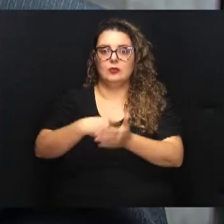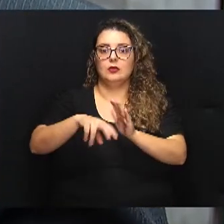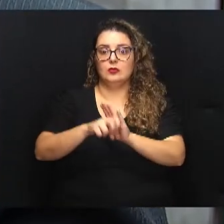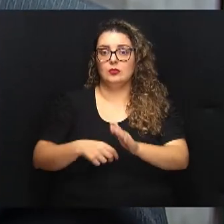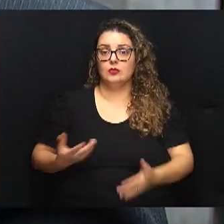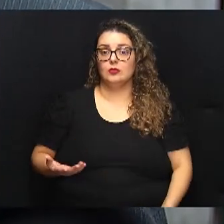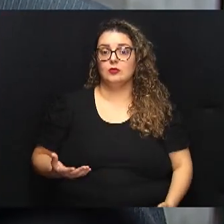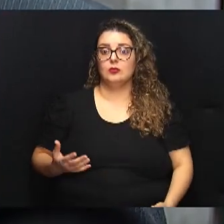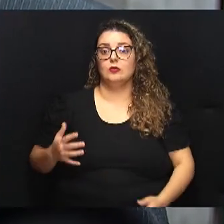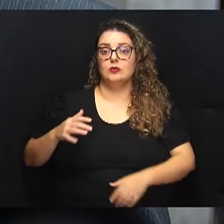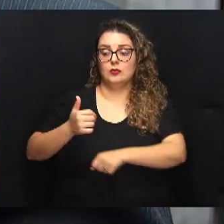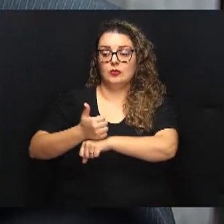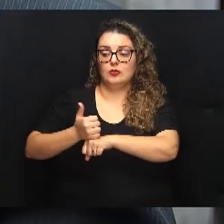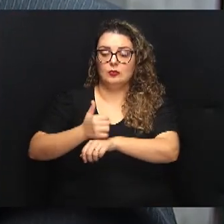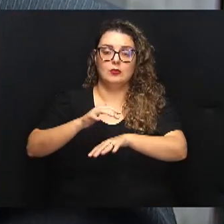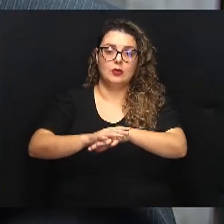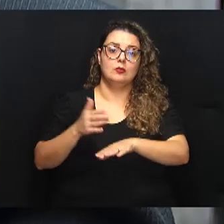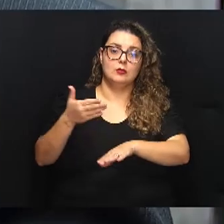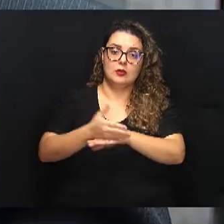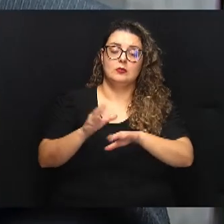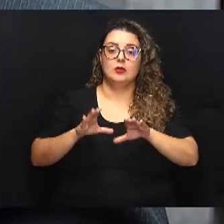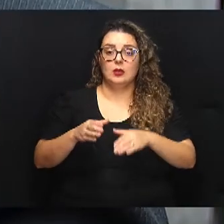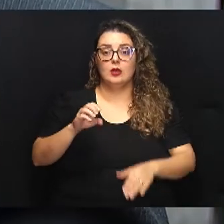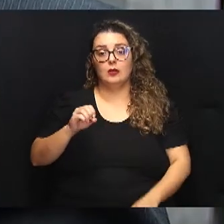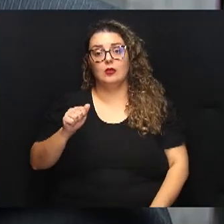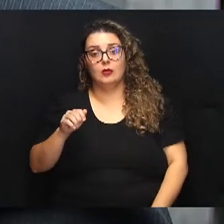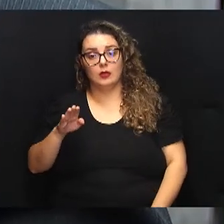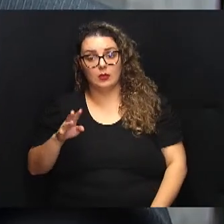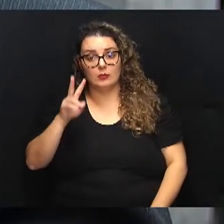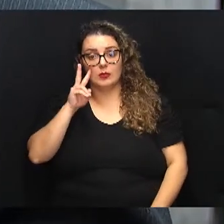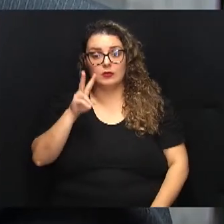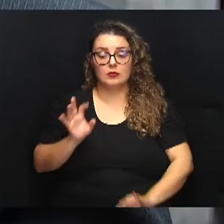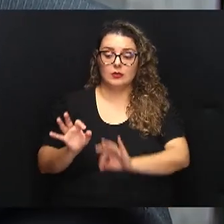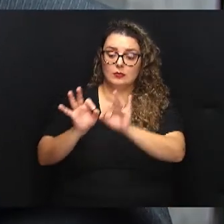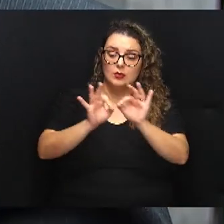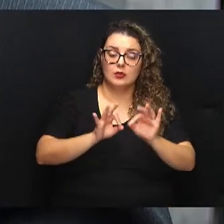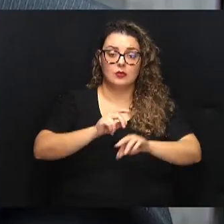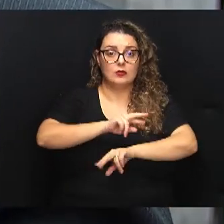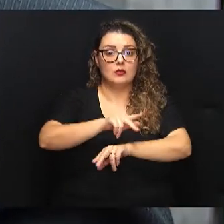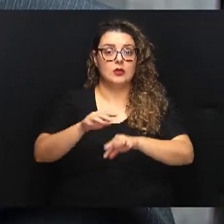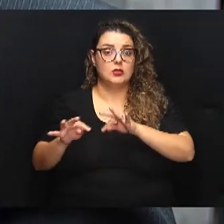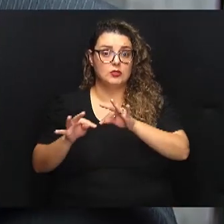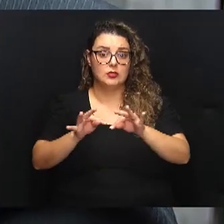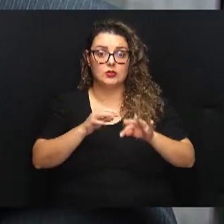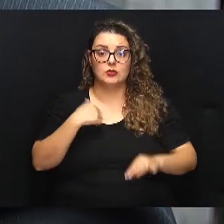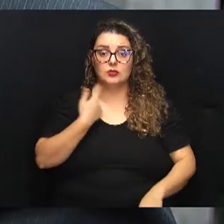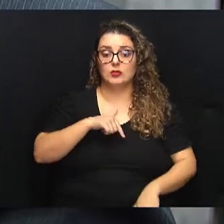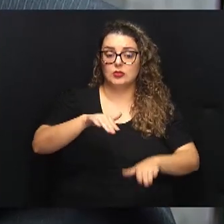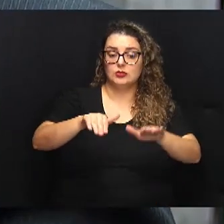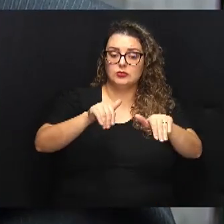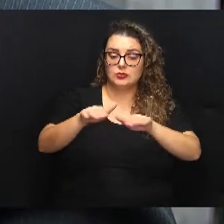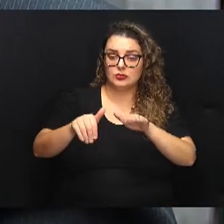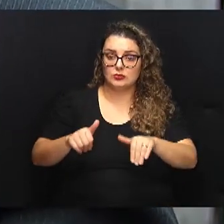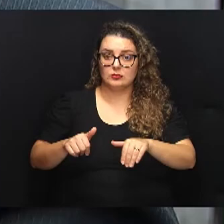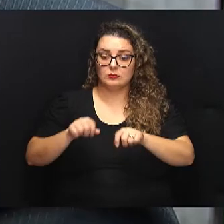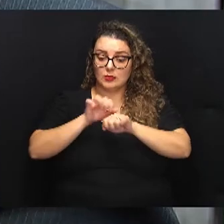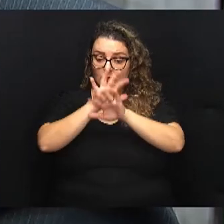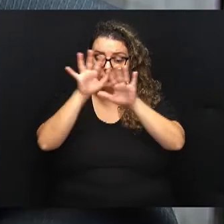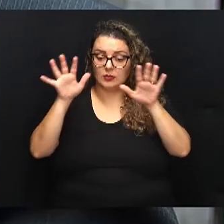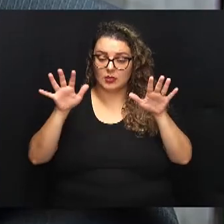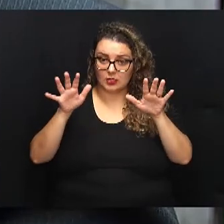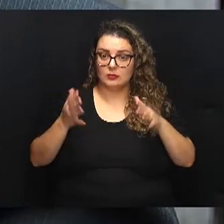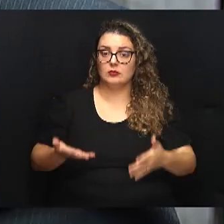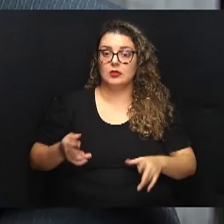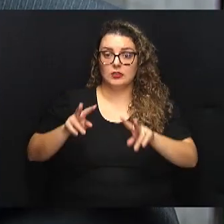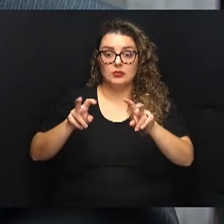participando dessa nossa comissão, a OAB tem acompanhado e vários técnicos nós estamos chamando para elucidar esse